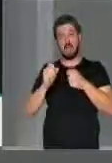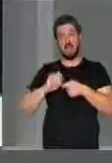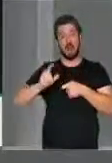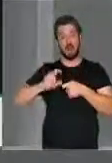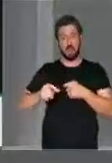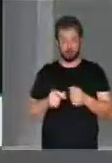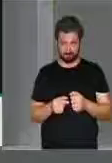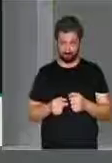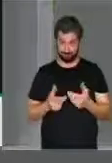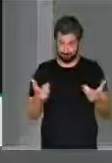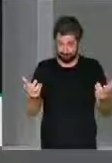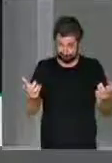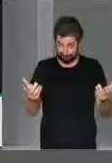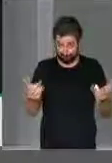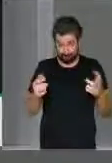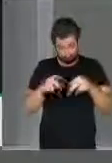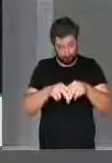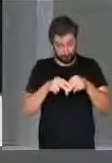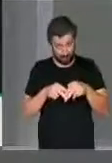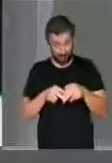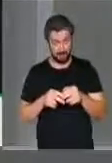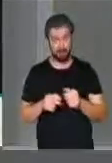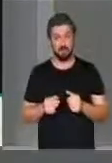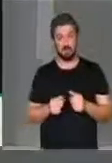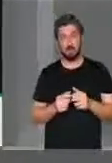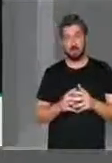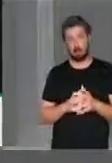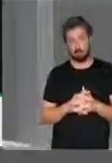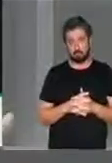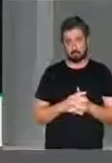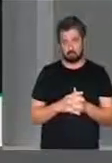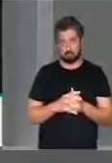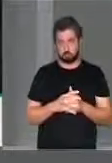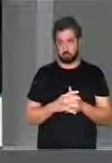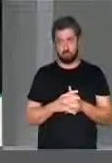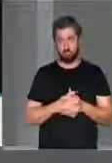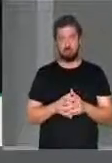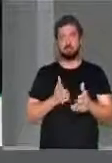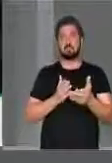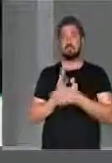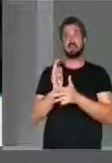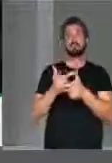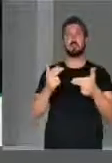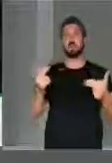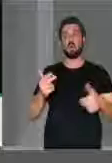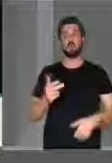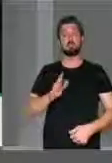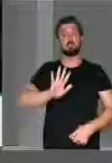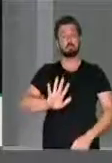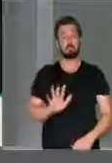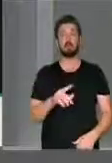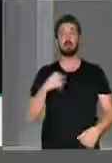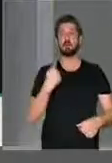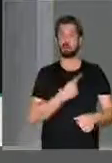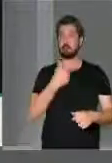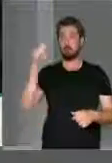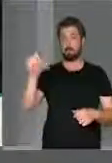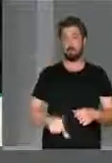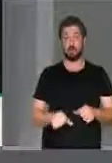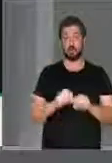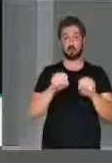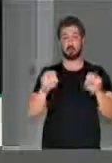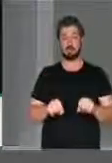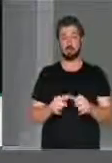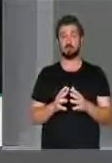aluguel. Então, nesse sentido, senhor presidente, longe de querer aprovar alguma coisa, nós vamos piorar o